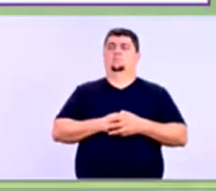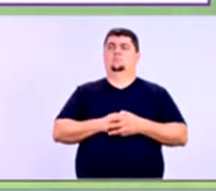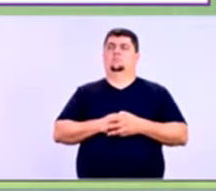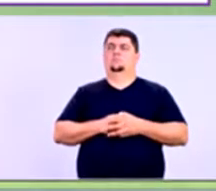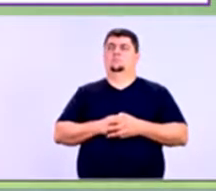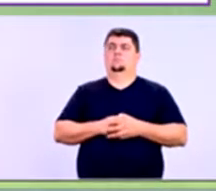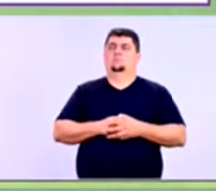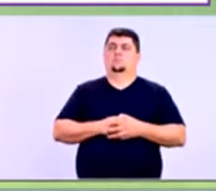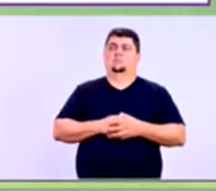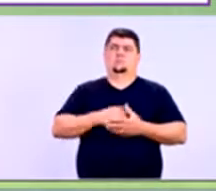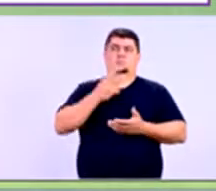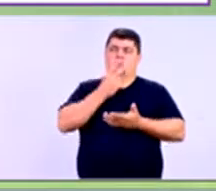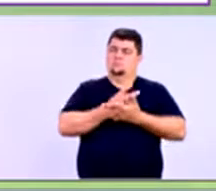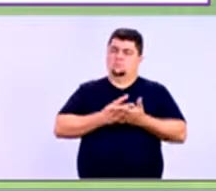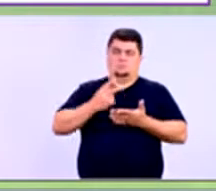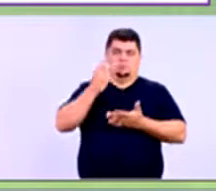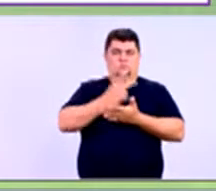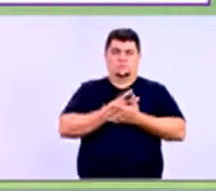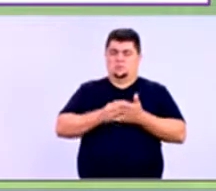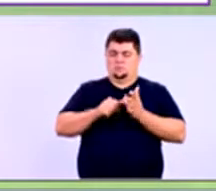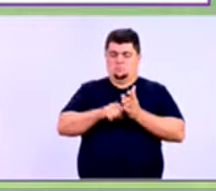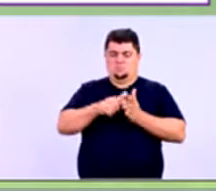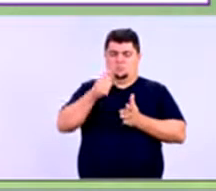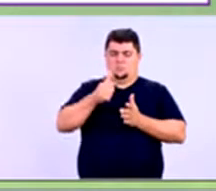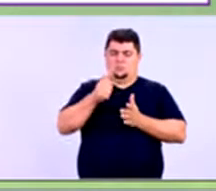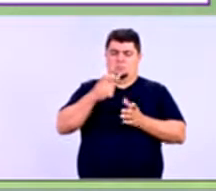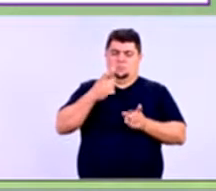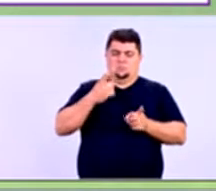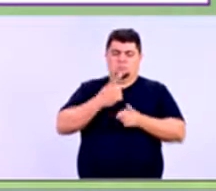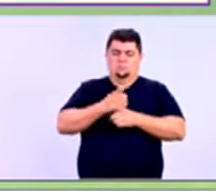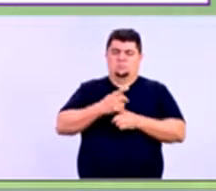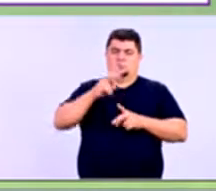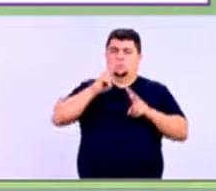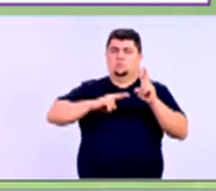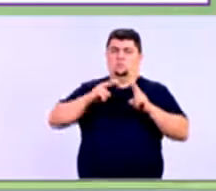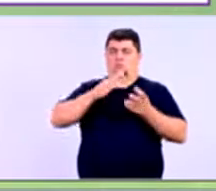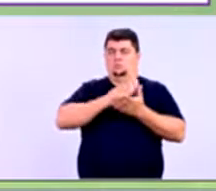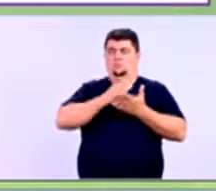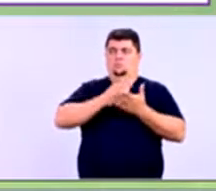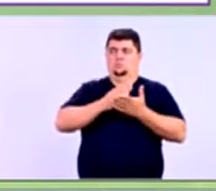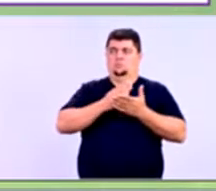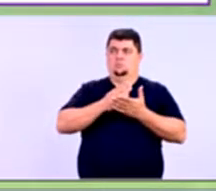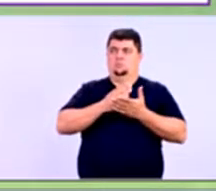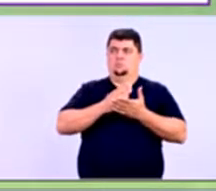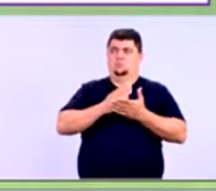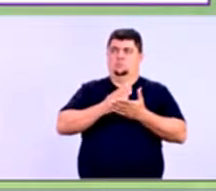Então, sempre eu vou ter, primeiro achar o valor dessa parcela, não vou